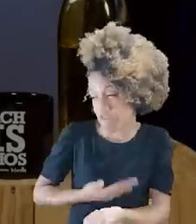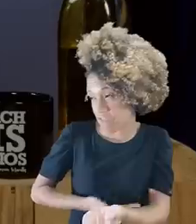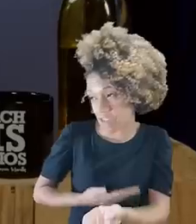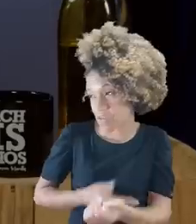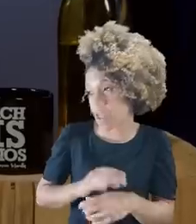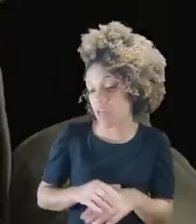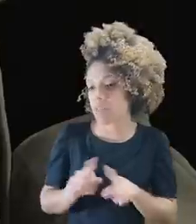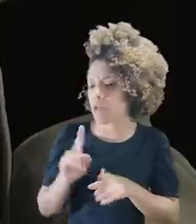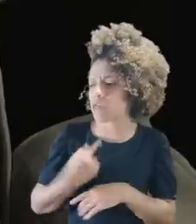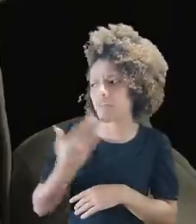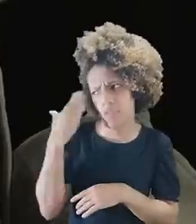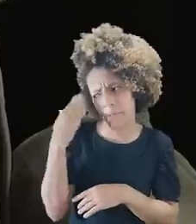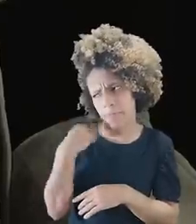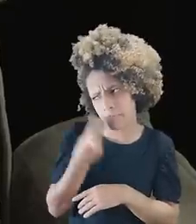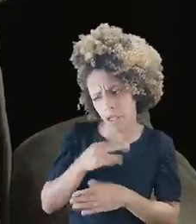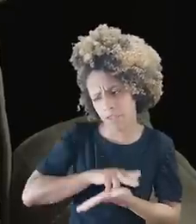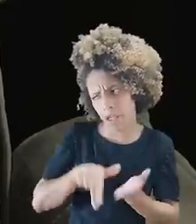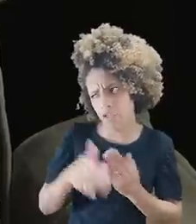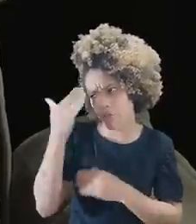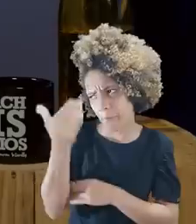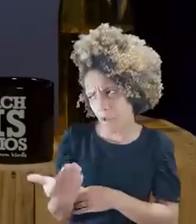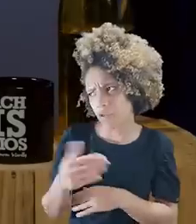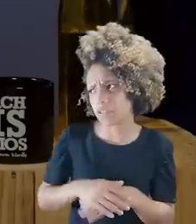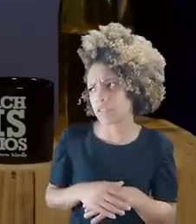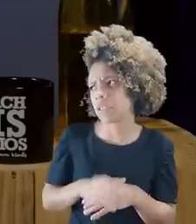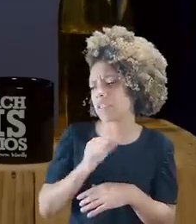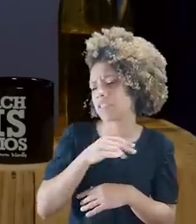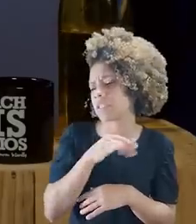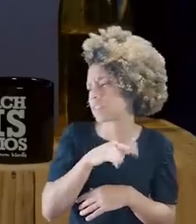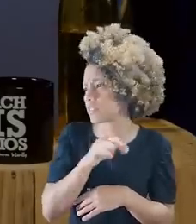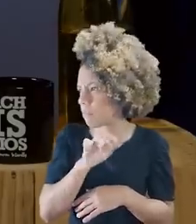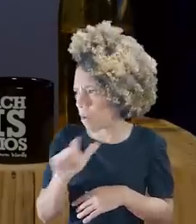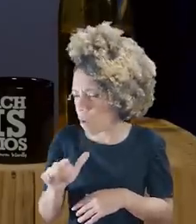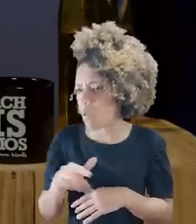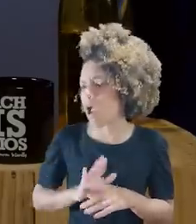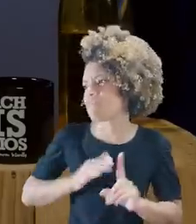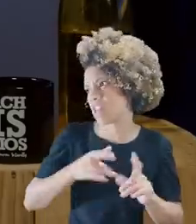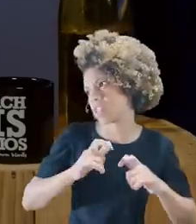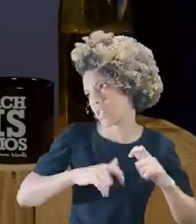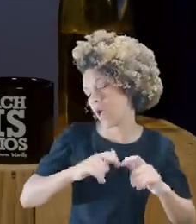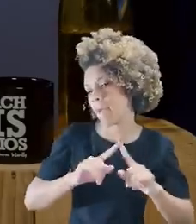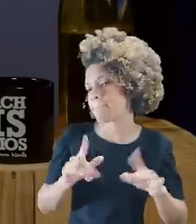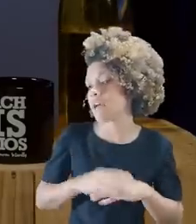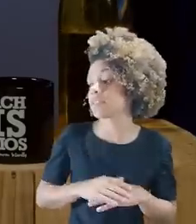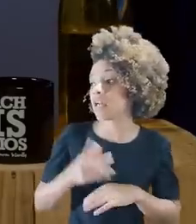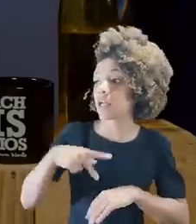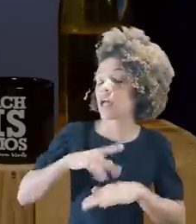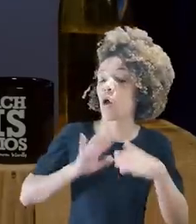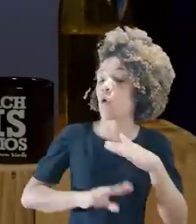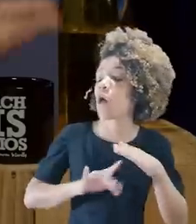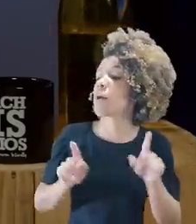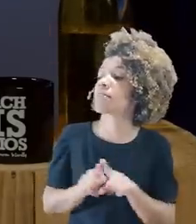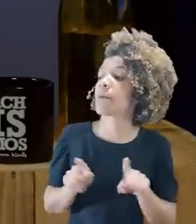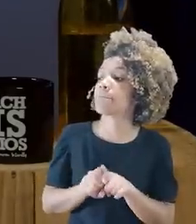de de vários artistas brasile sim porque não conseguia administrar era muito solitário ainda